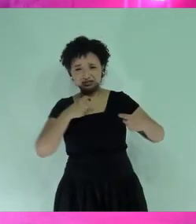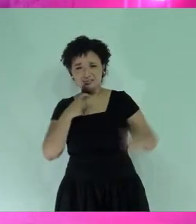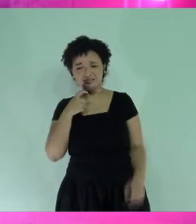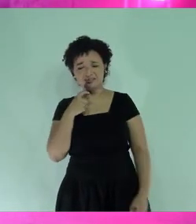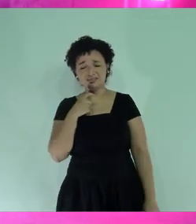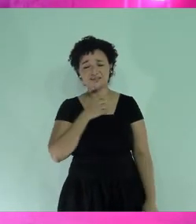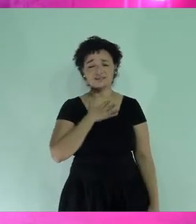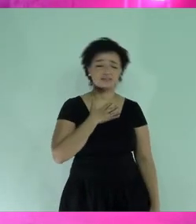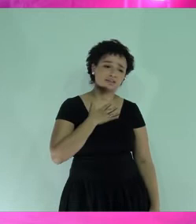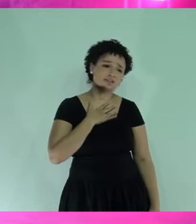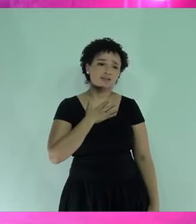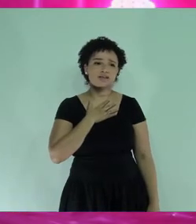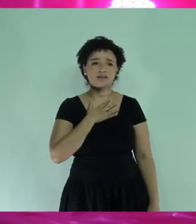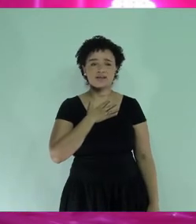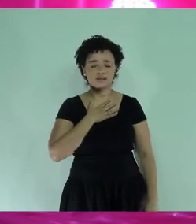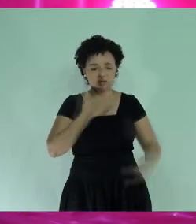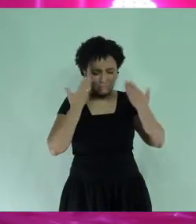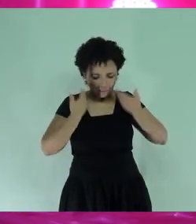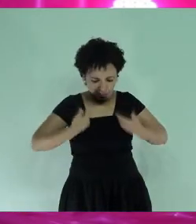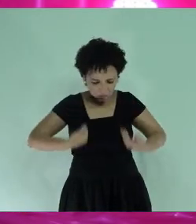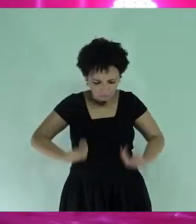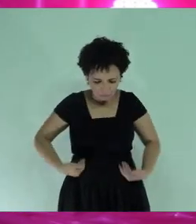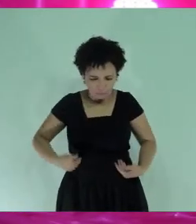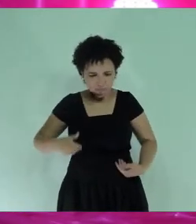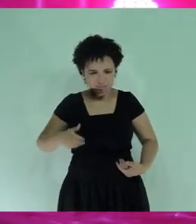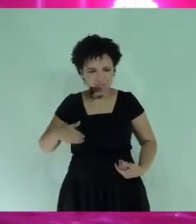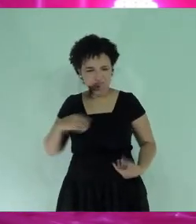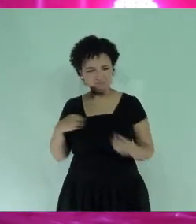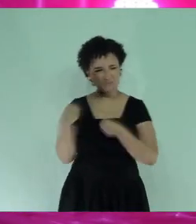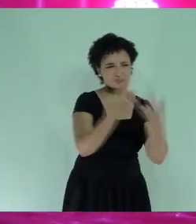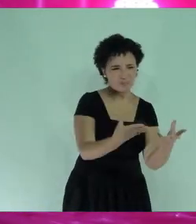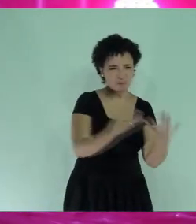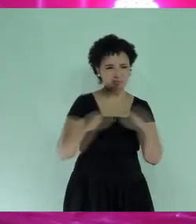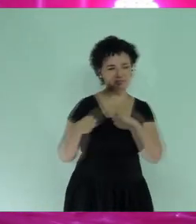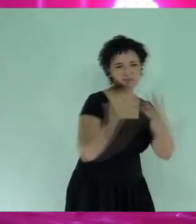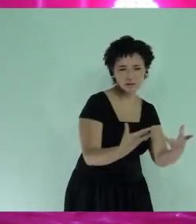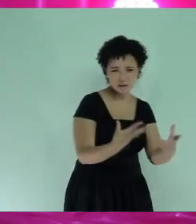e, no fim, me dando por inteira a estranhos.